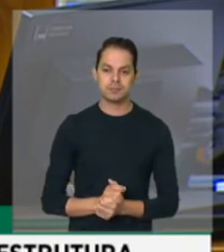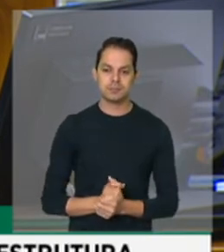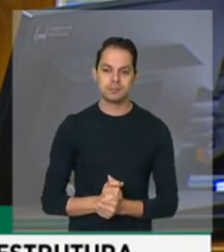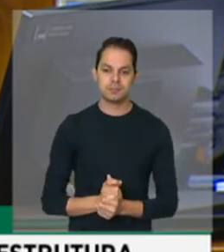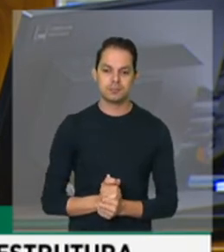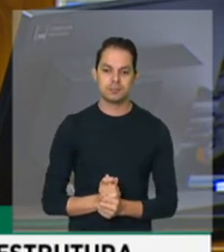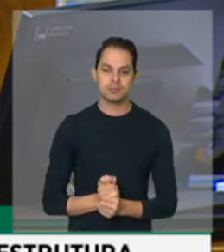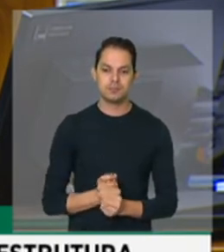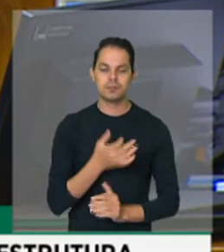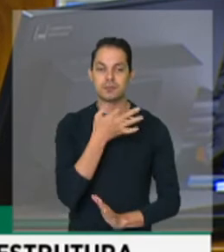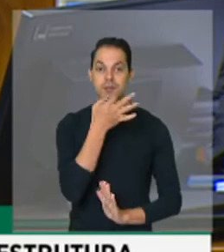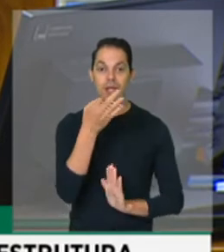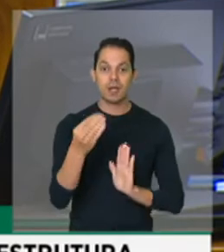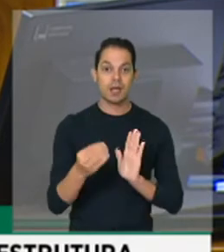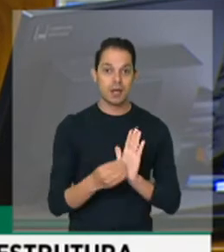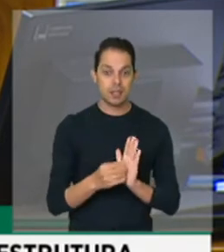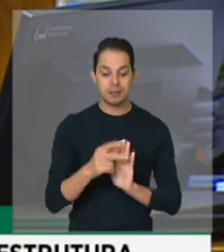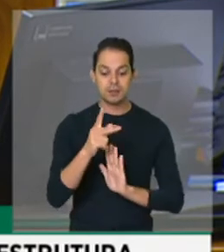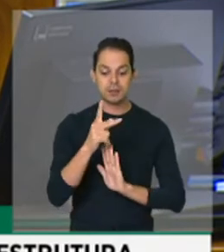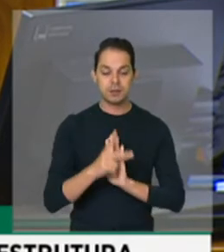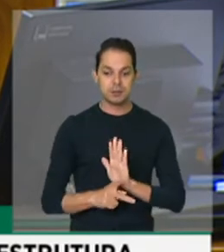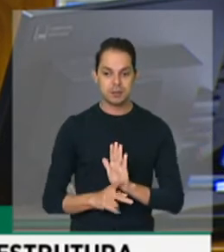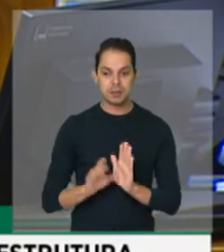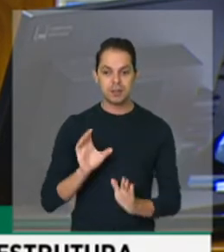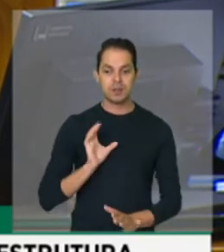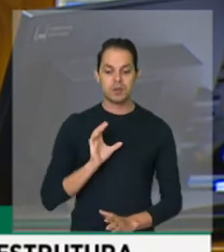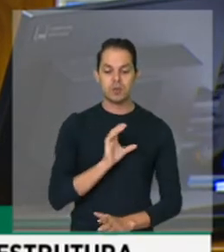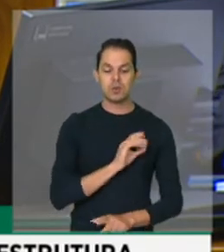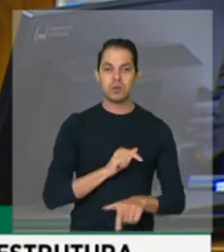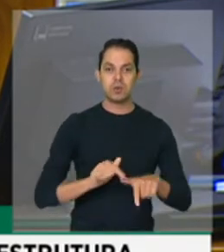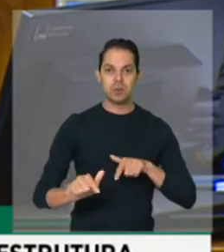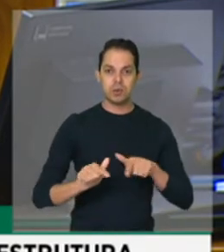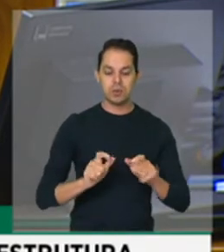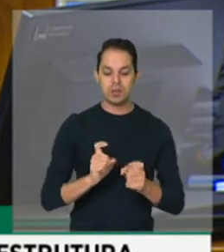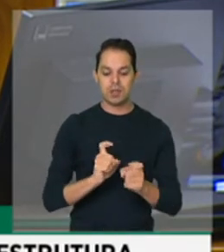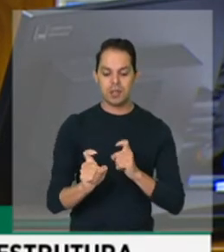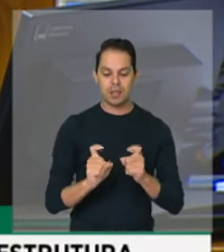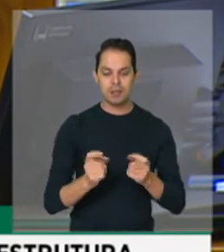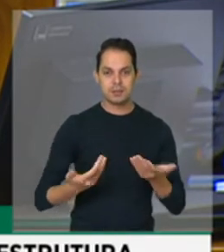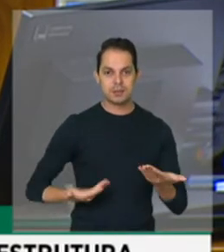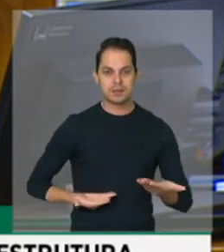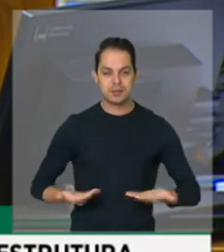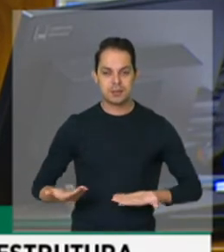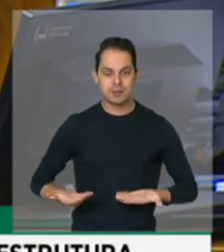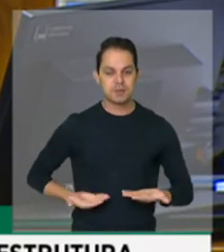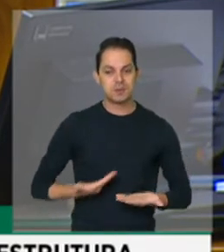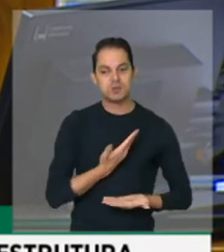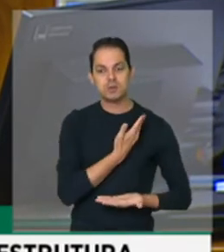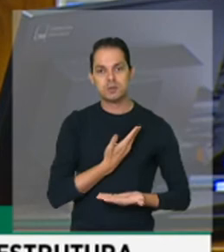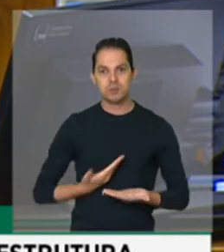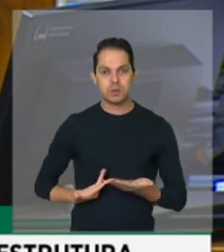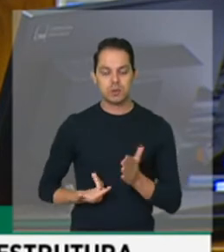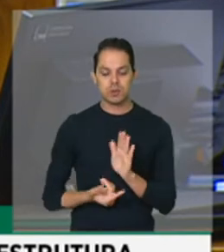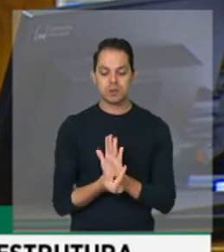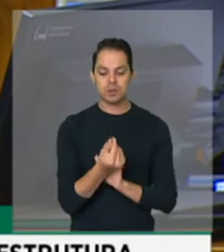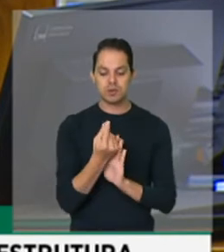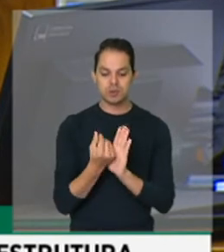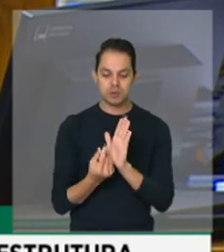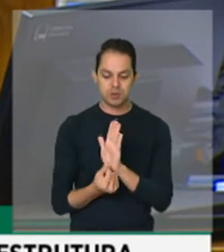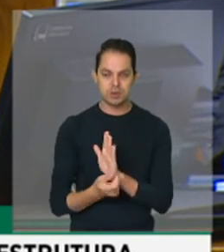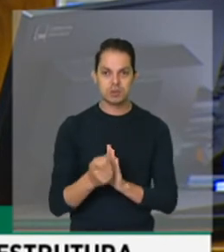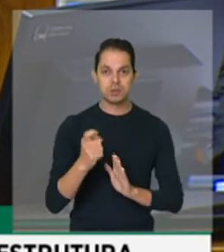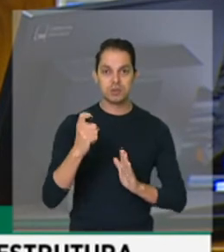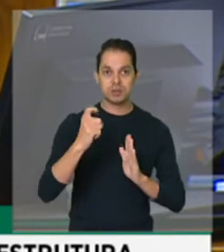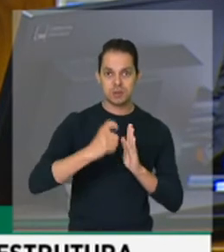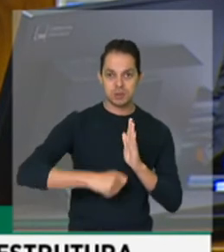Para oferecer parecer ao projeto pelas Comissões de Trabalho, Administração e Serviço Público, de Finanças e Tributação, de Constituição e Justiça e de